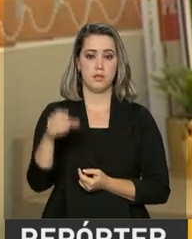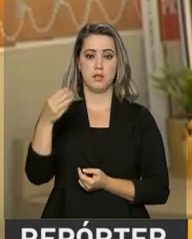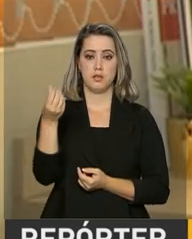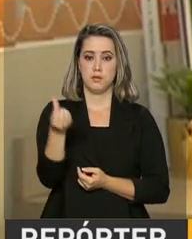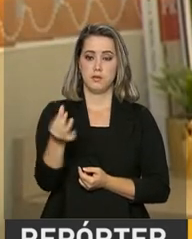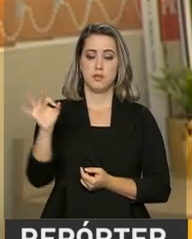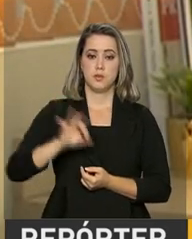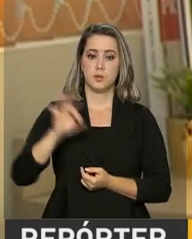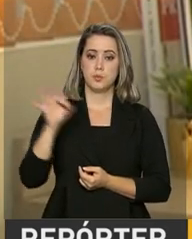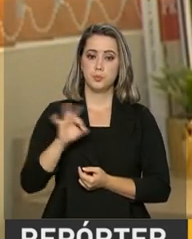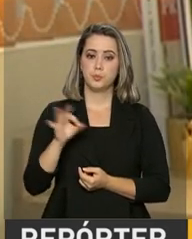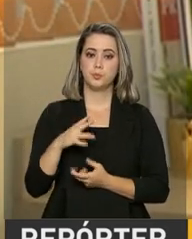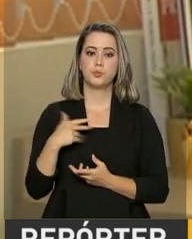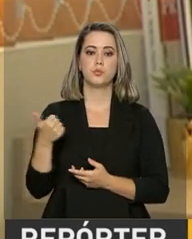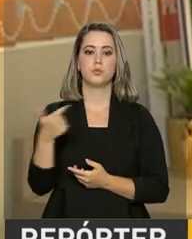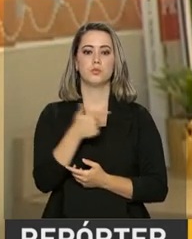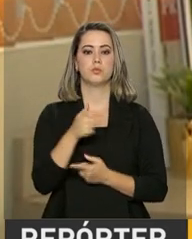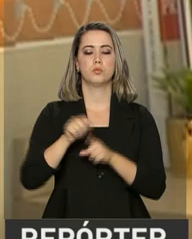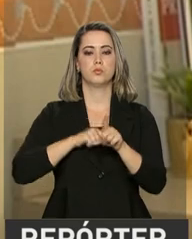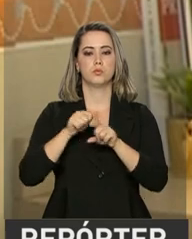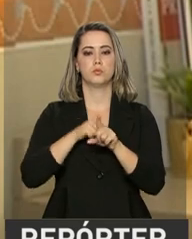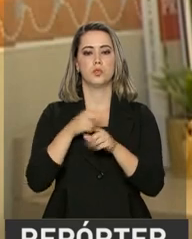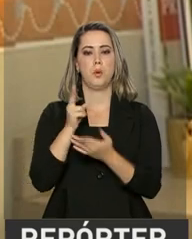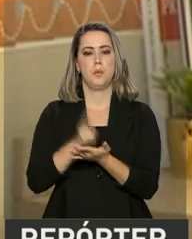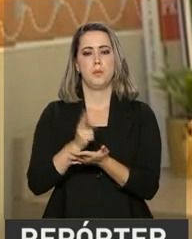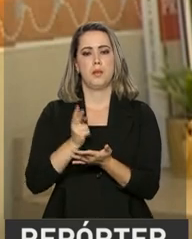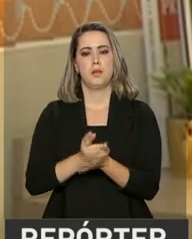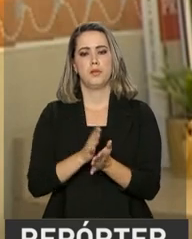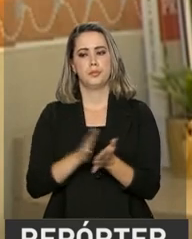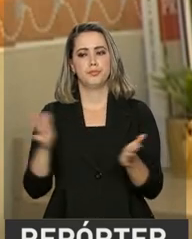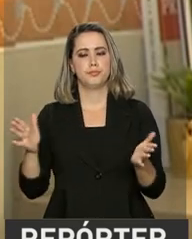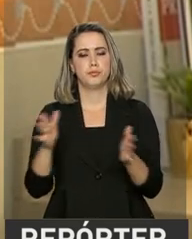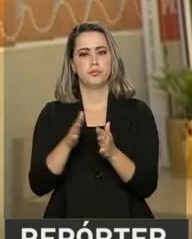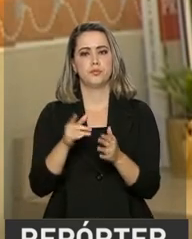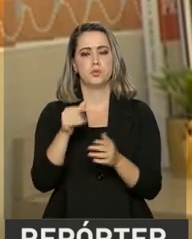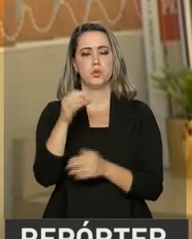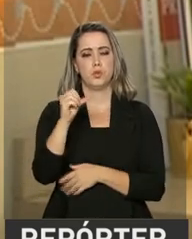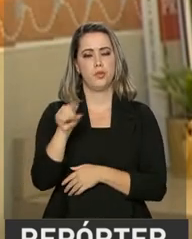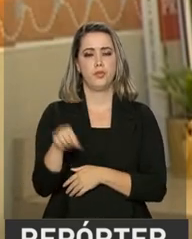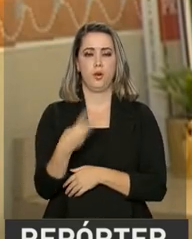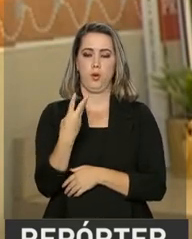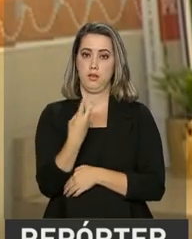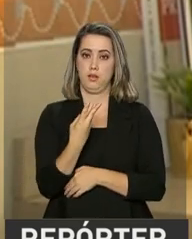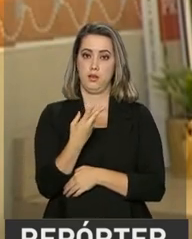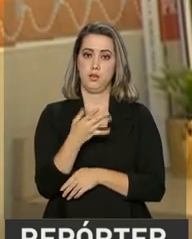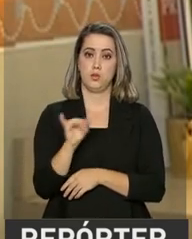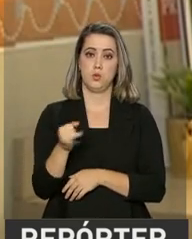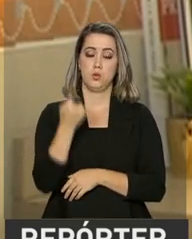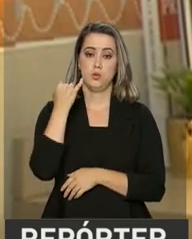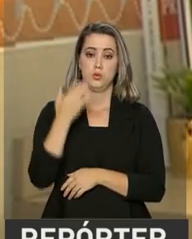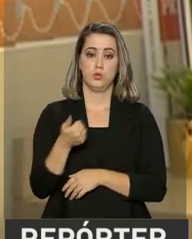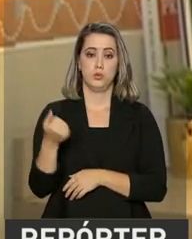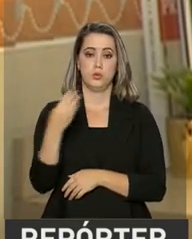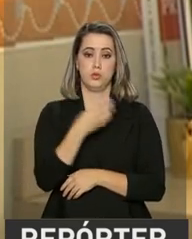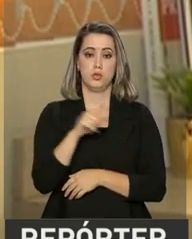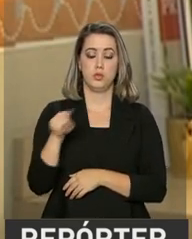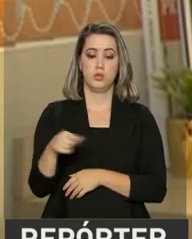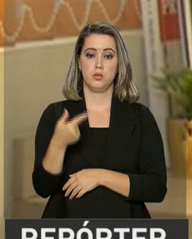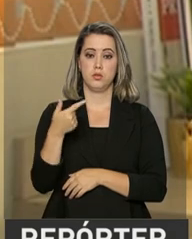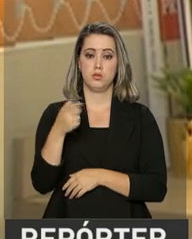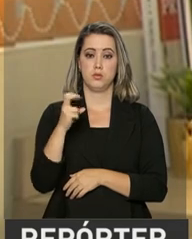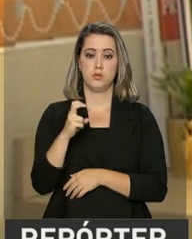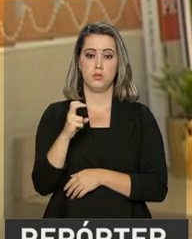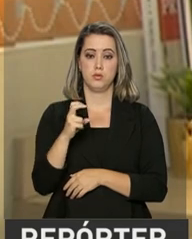acumulado de 12 meses enquanto nesse mesmo período do ano passado estava em 9,3 os juros passaram de 14,25 foram para